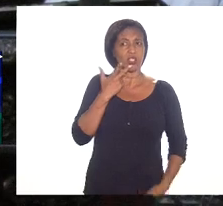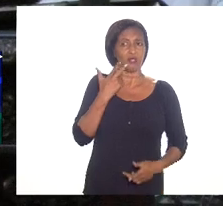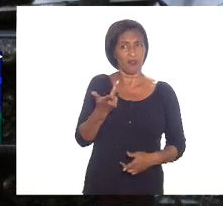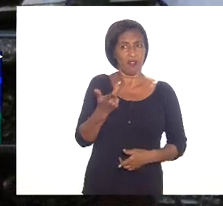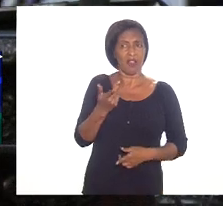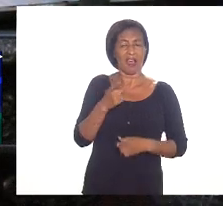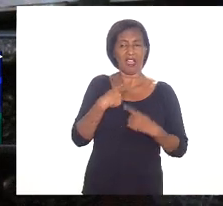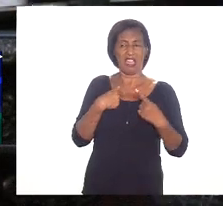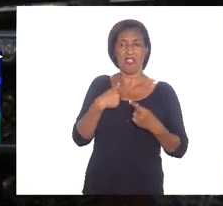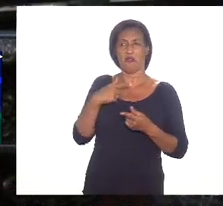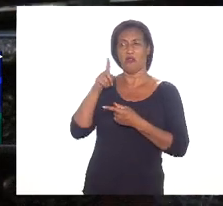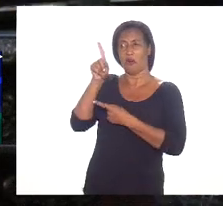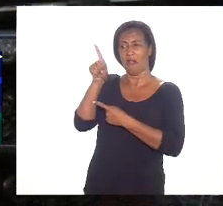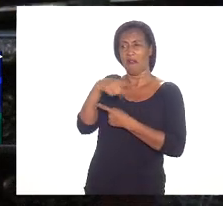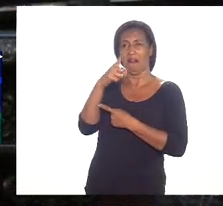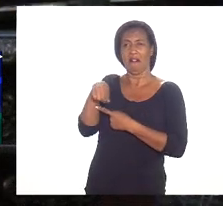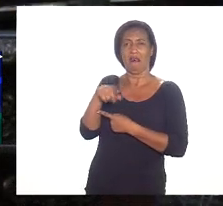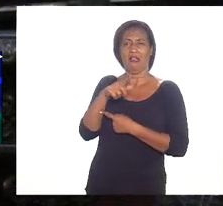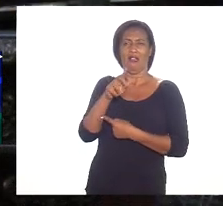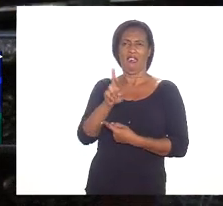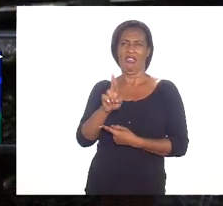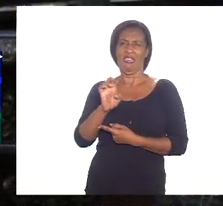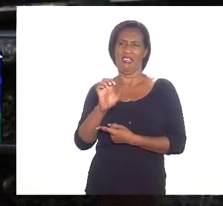do deputado a Renata Souza